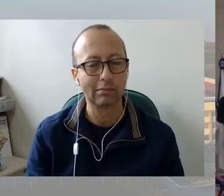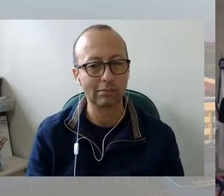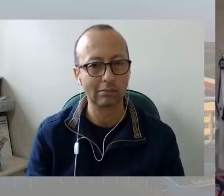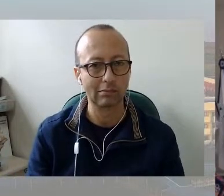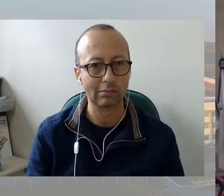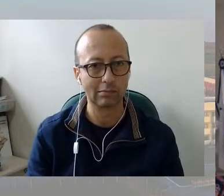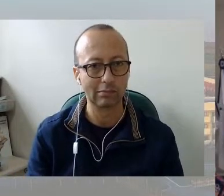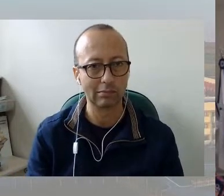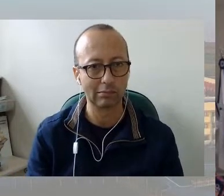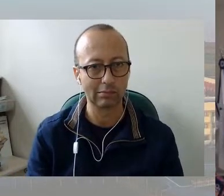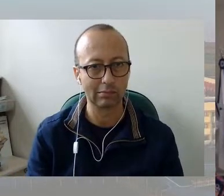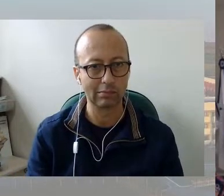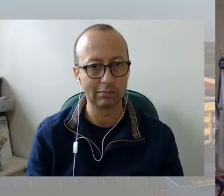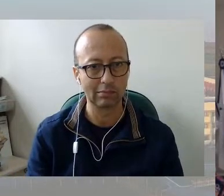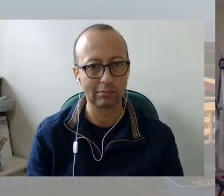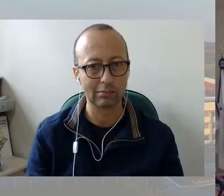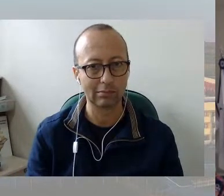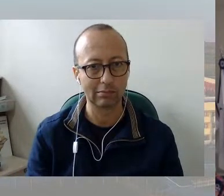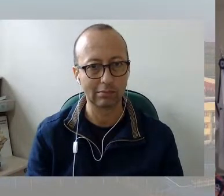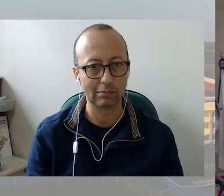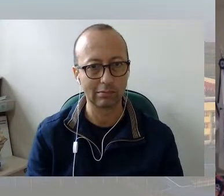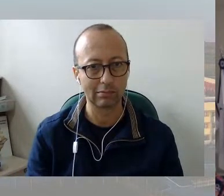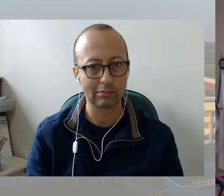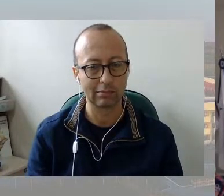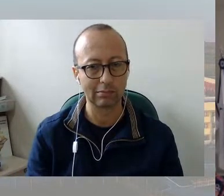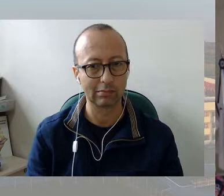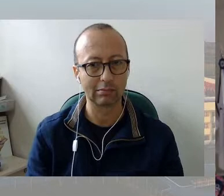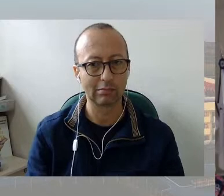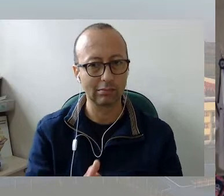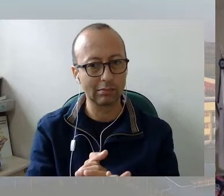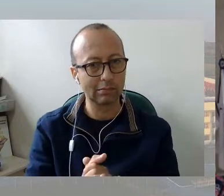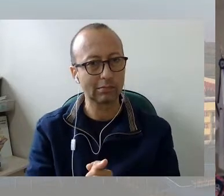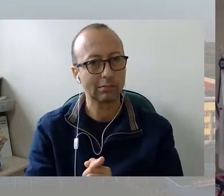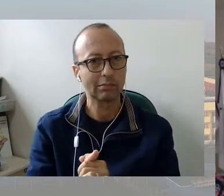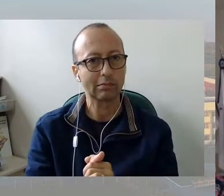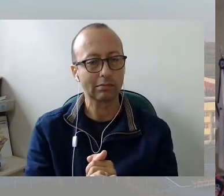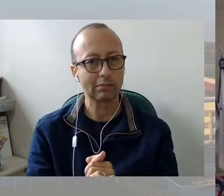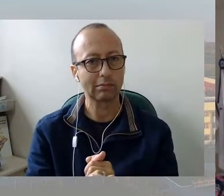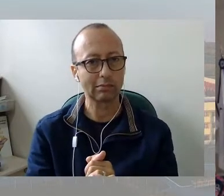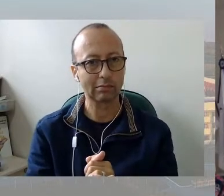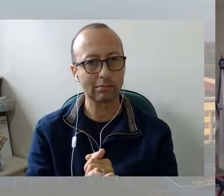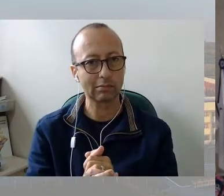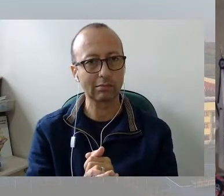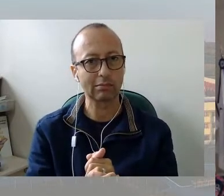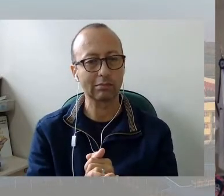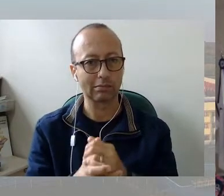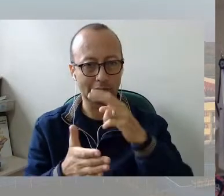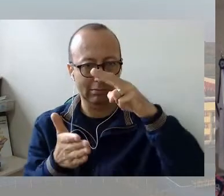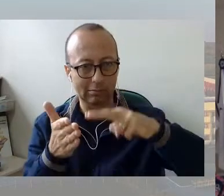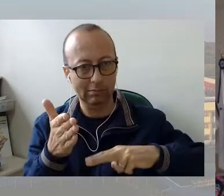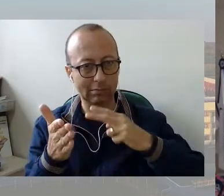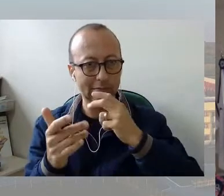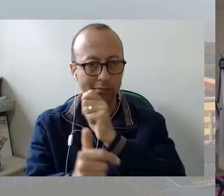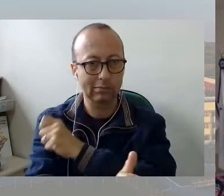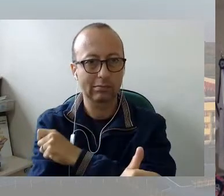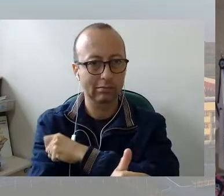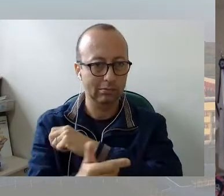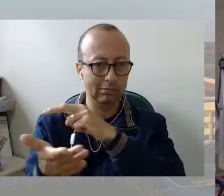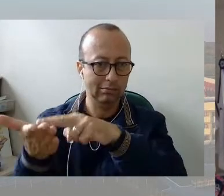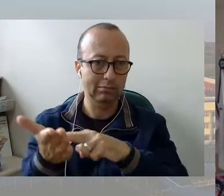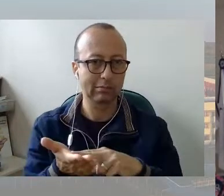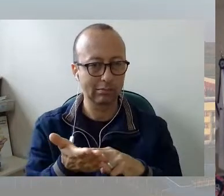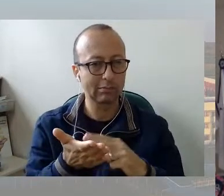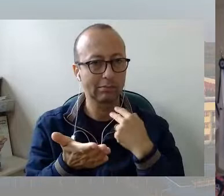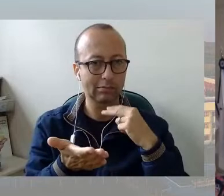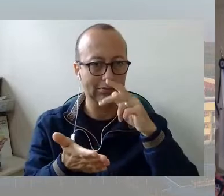Oi, oi. Todos conseguem? Ah, tá. Eu vou começar. Aqui eu vou ler a carta dos alunos